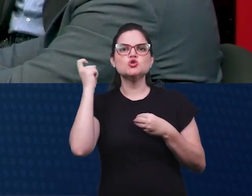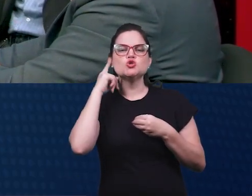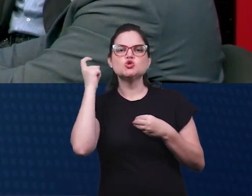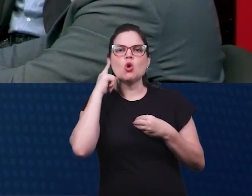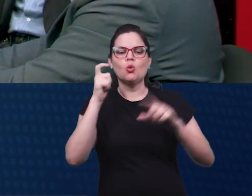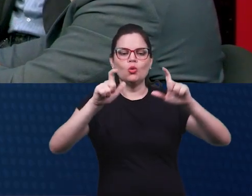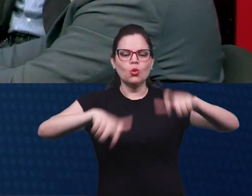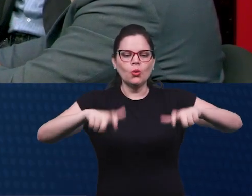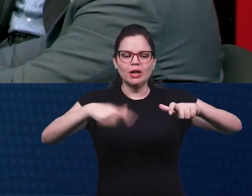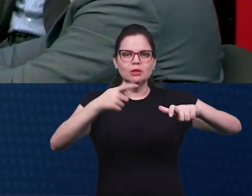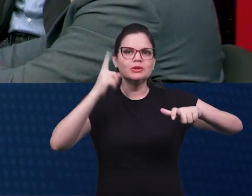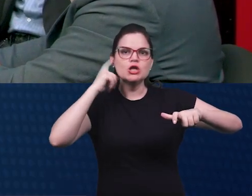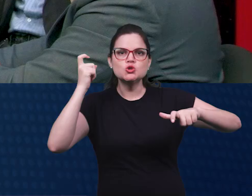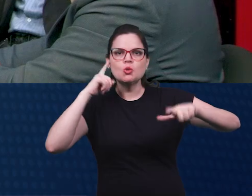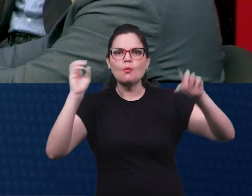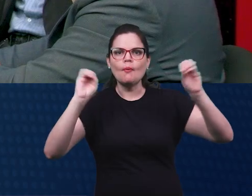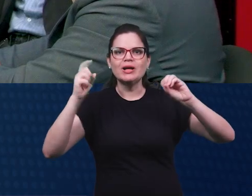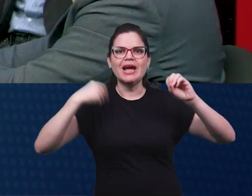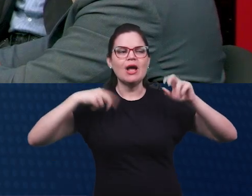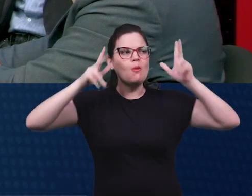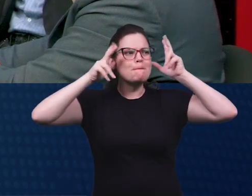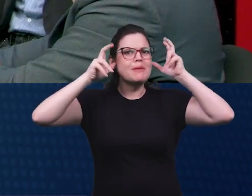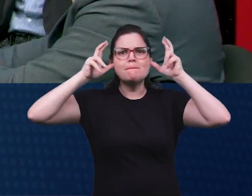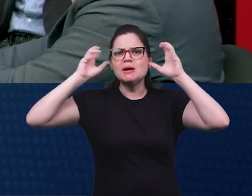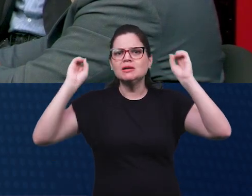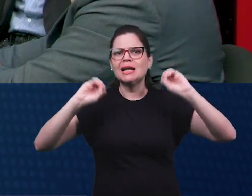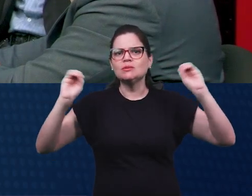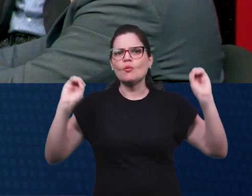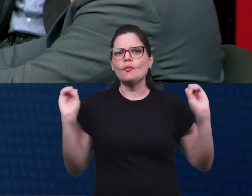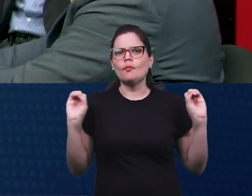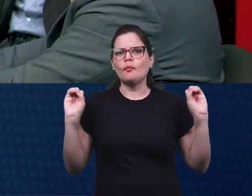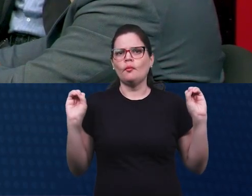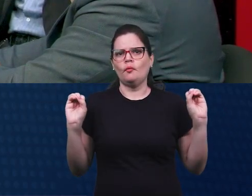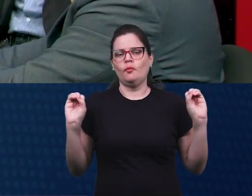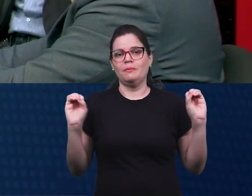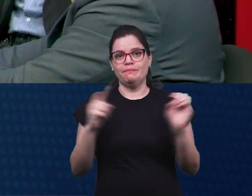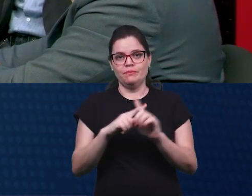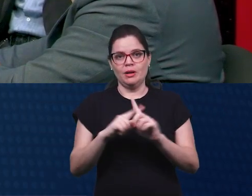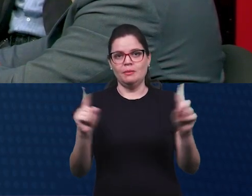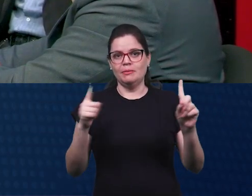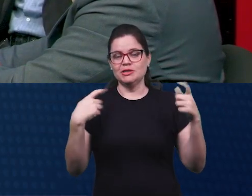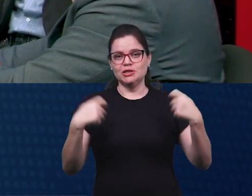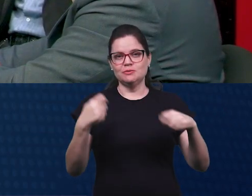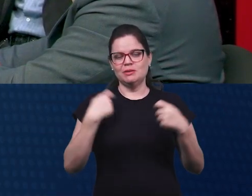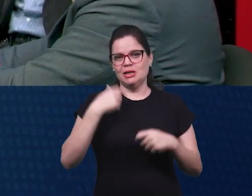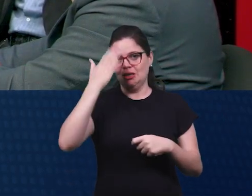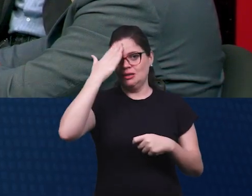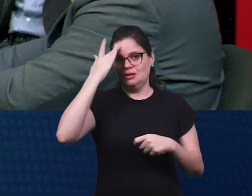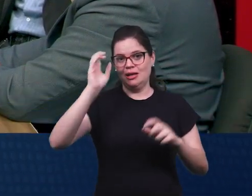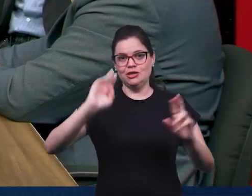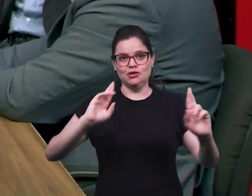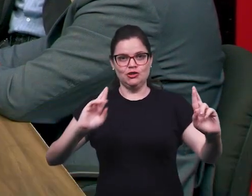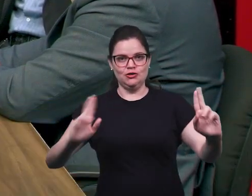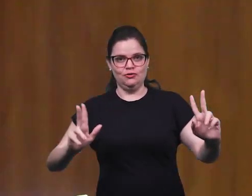gente vê que Deus, ele não precisa de